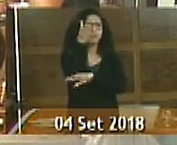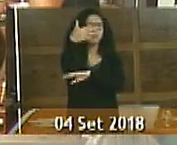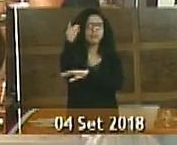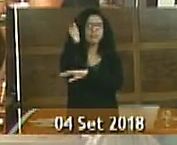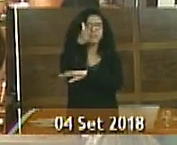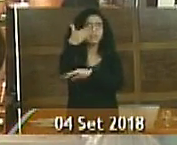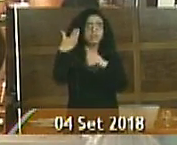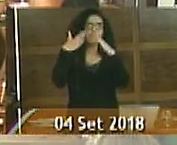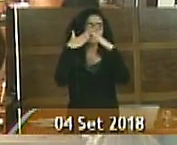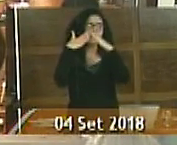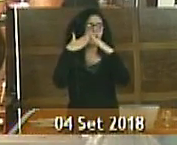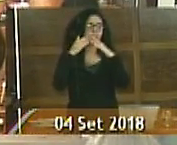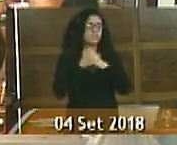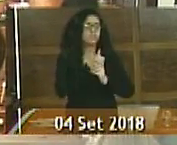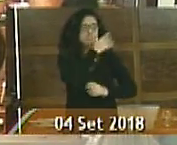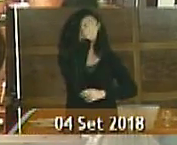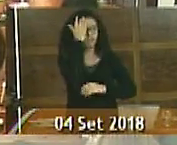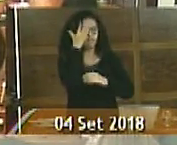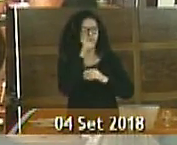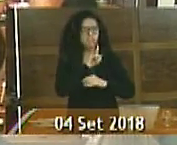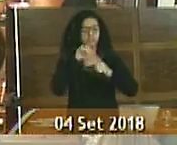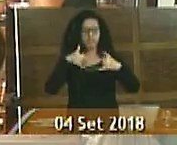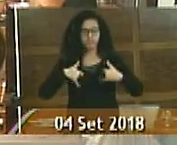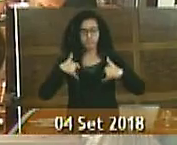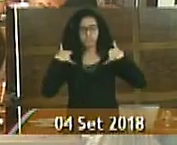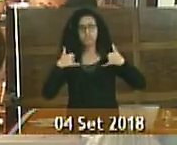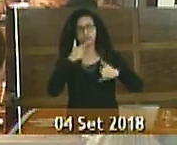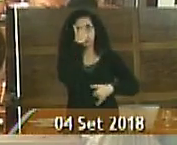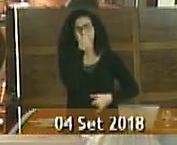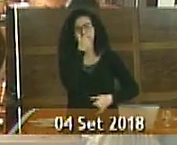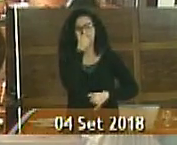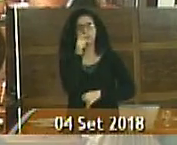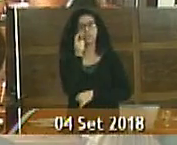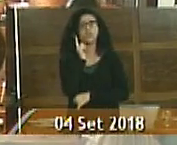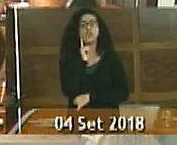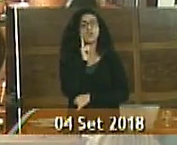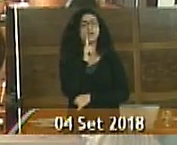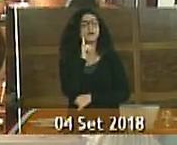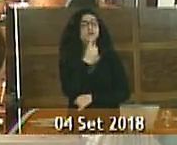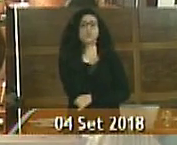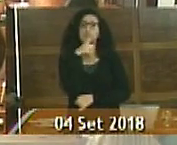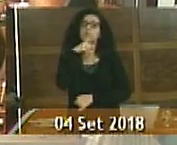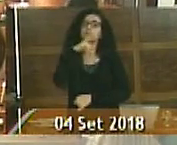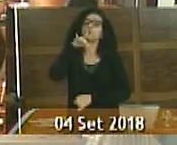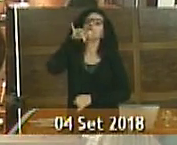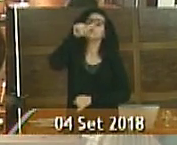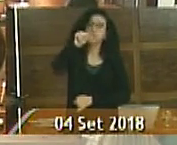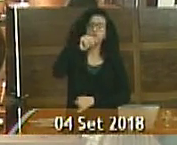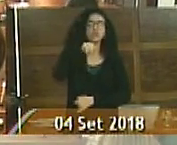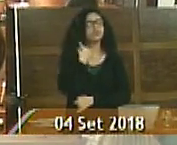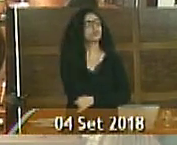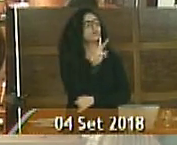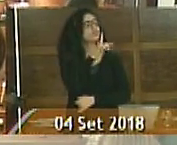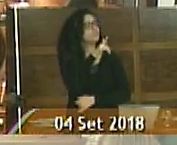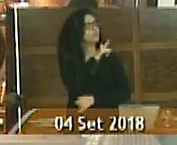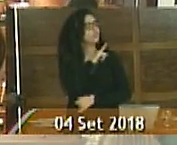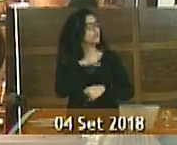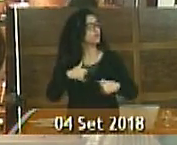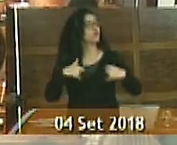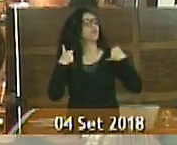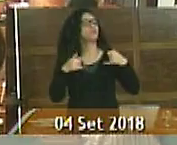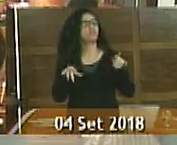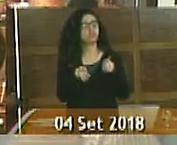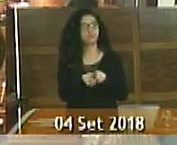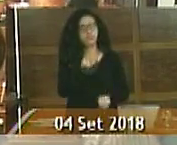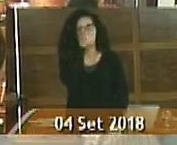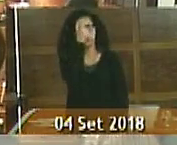na sua casa. Eles se orgulham de ser americano. E um dia nós vamos chegar lá também. O brasileiro vai se orgulhar de ser brasileiro. Porque aqui,